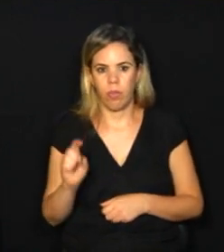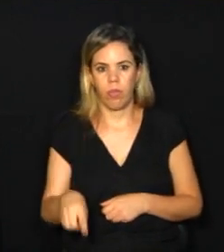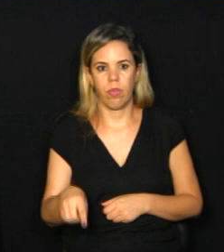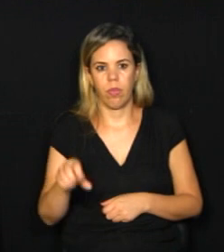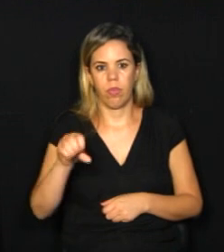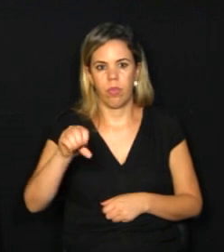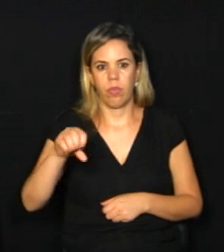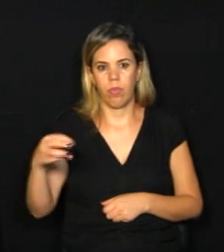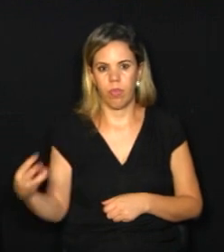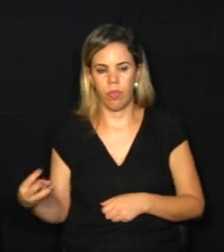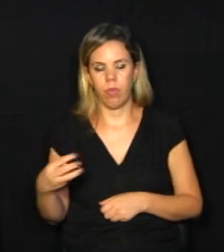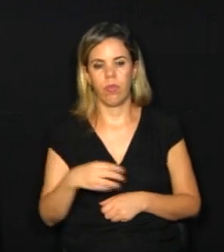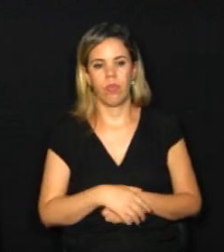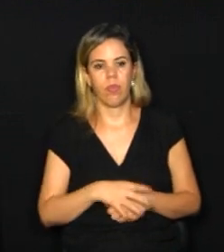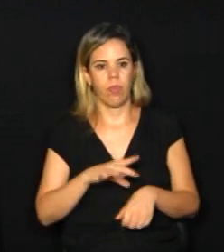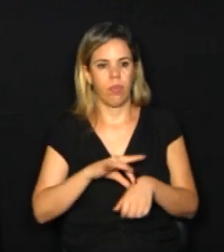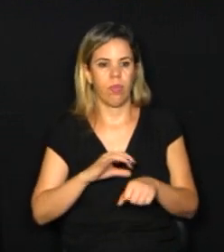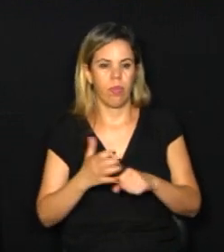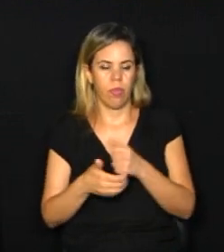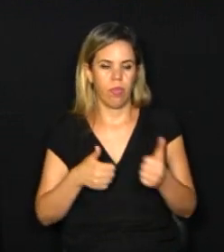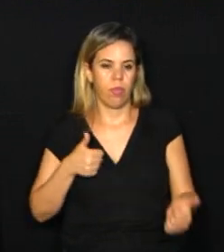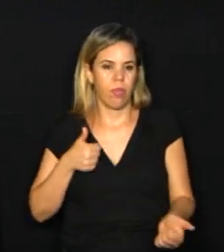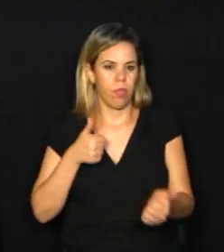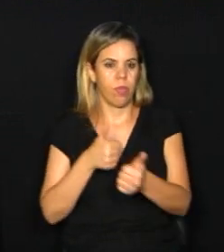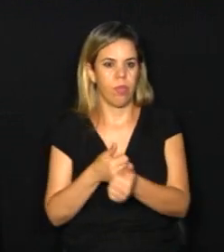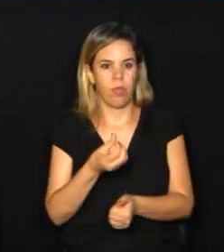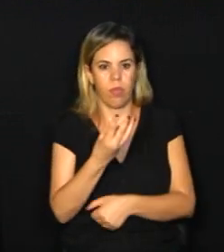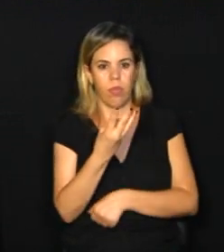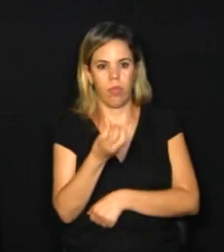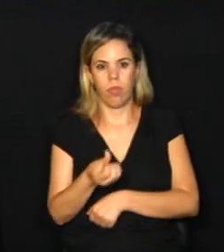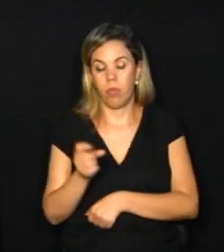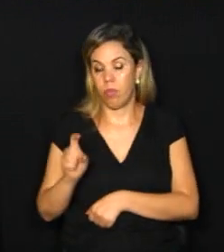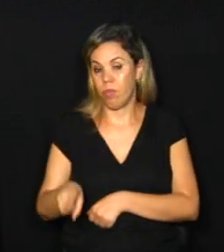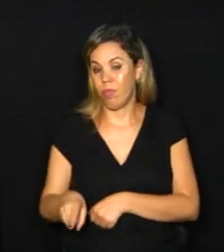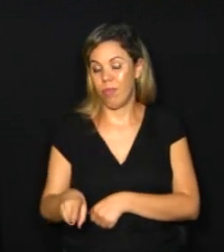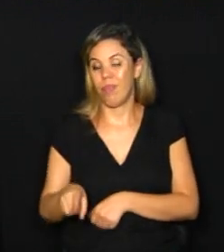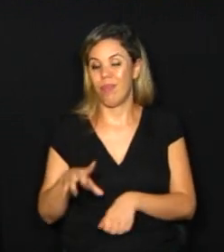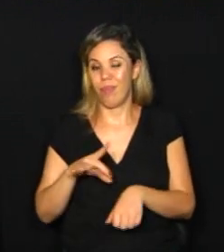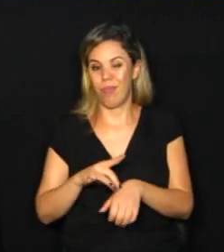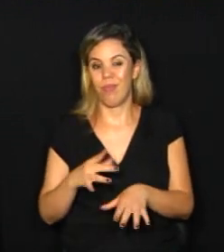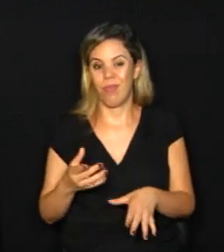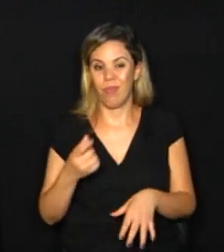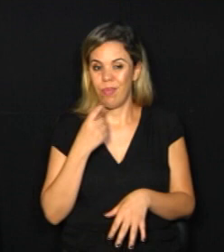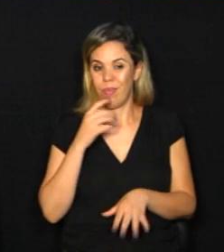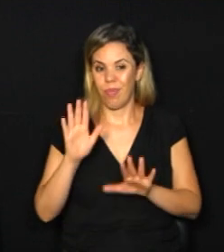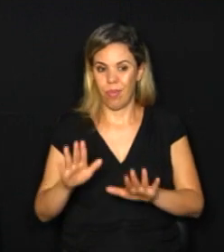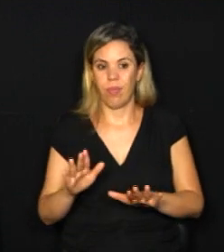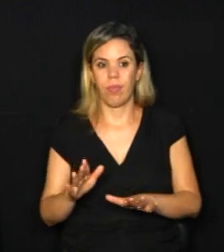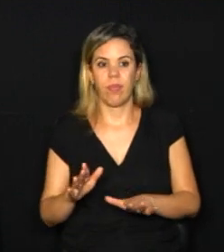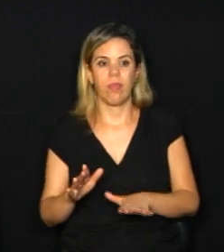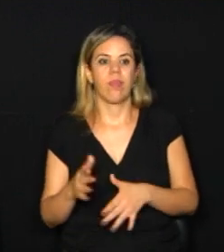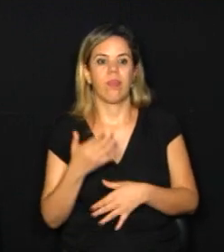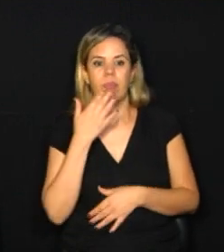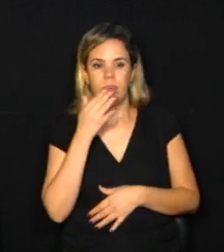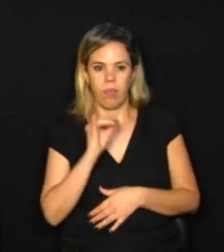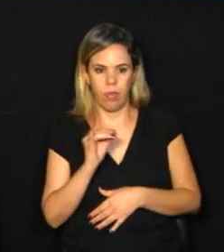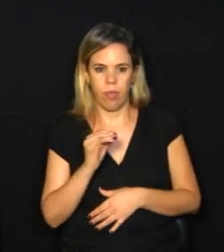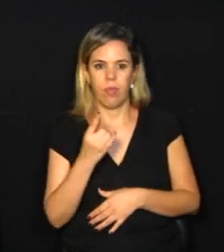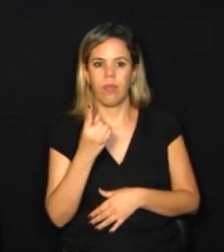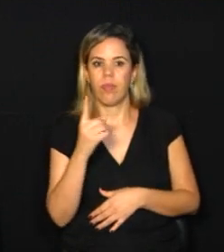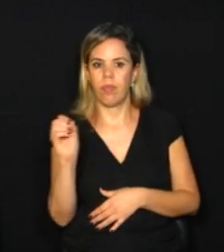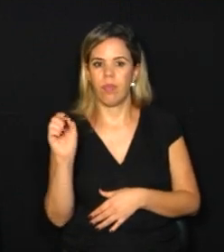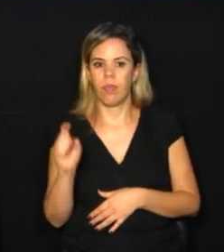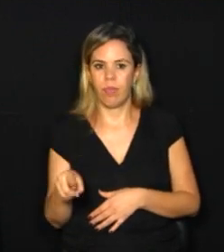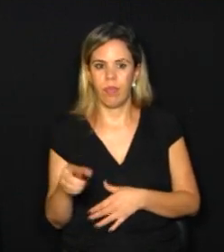45.989 casos da doença, nos aproximando de 46 mil casos. Indaiatuba já supera os 10 mil